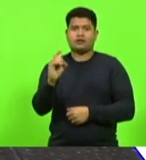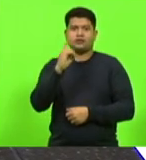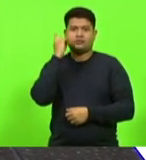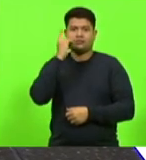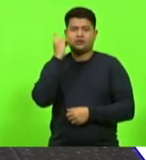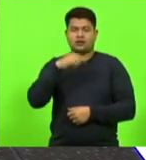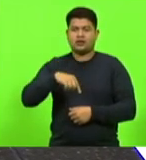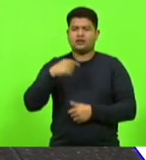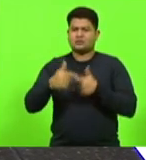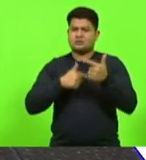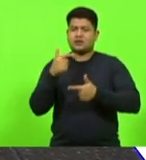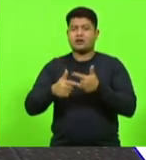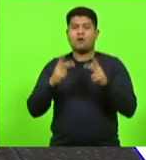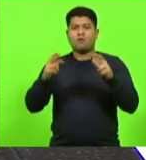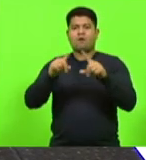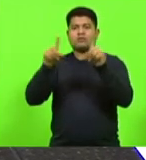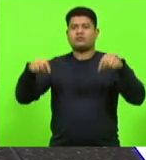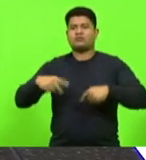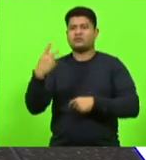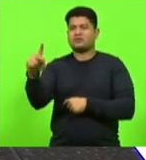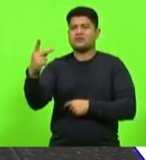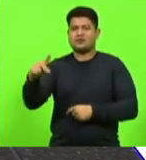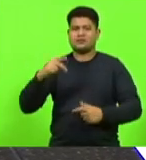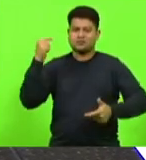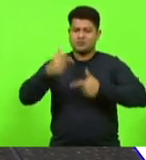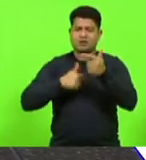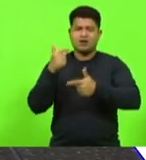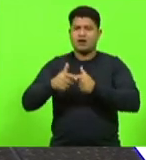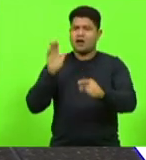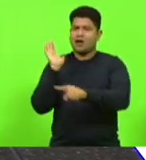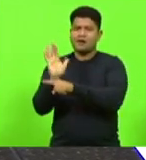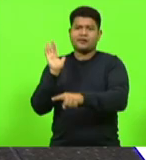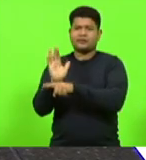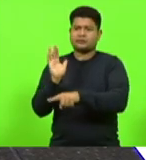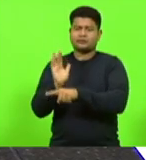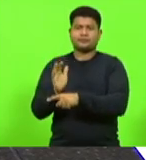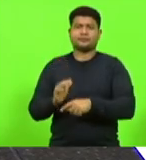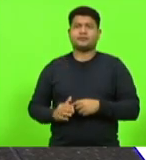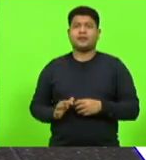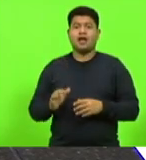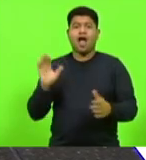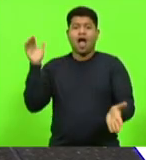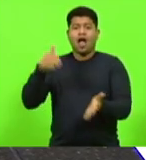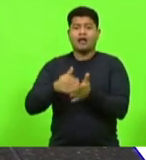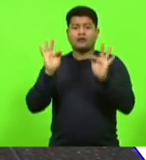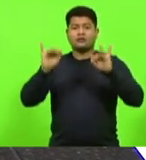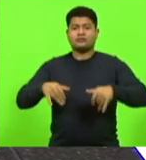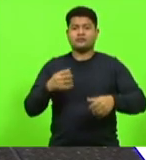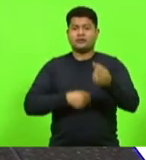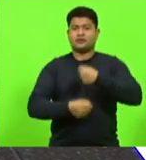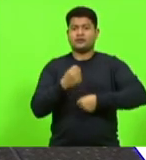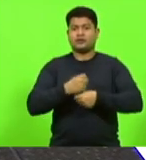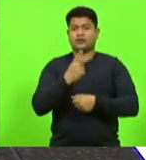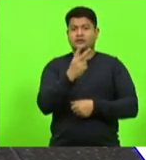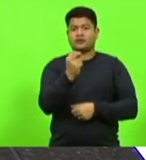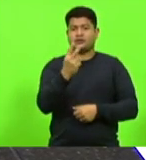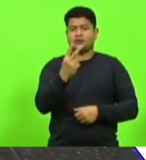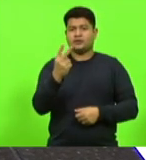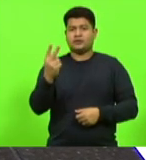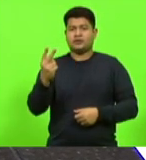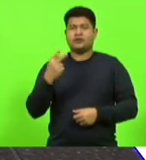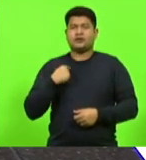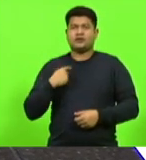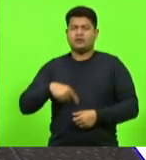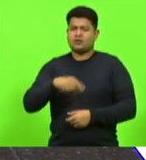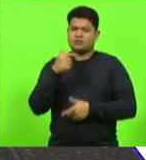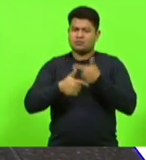até meados do ano que vem. Se Deus quiser, nós vamos conseguir fazer um trabalho muito bom, muito forte, muito expressivo